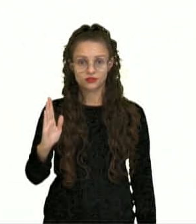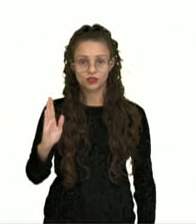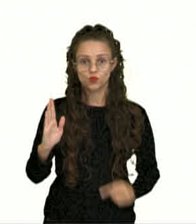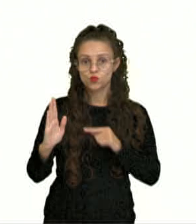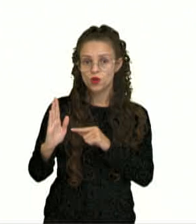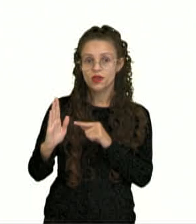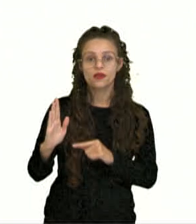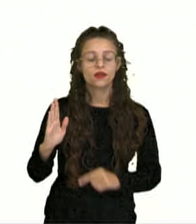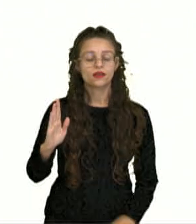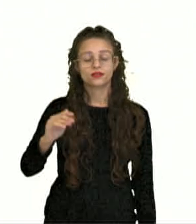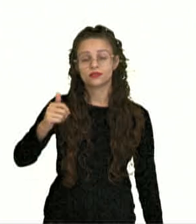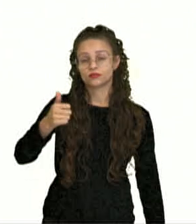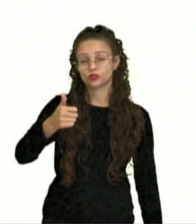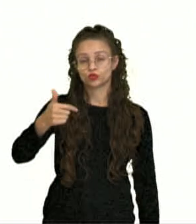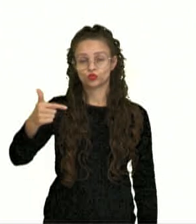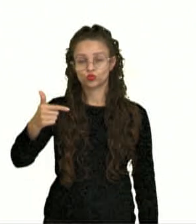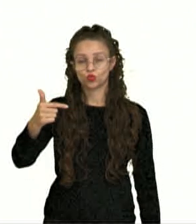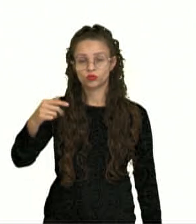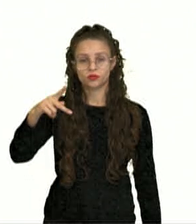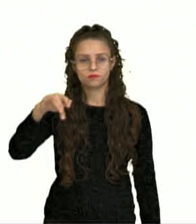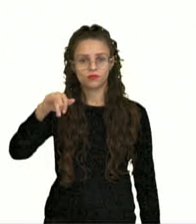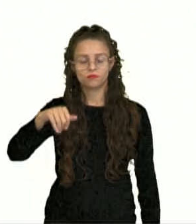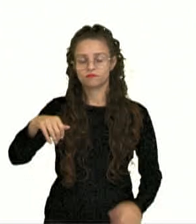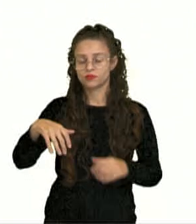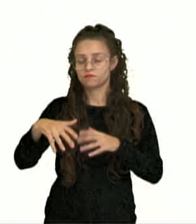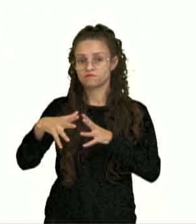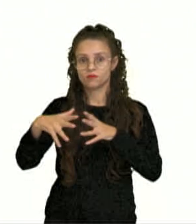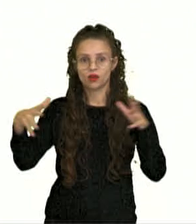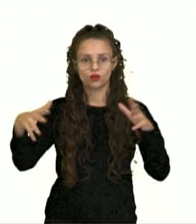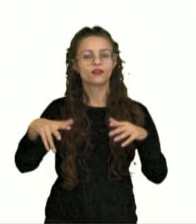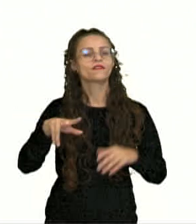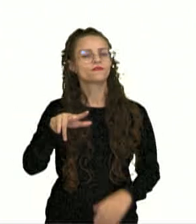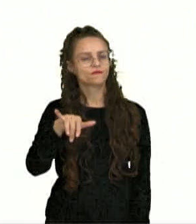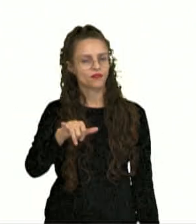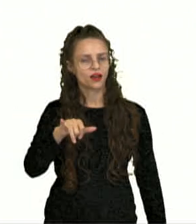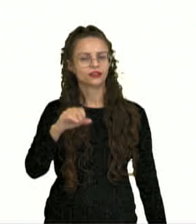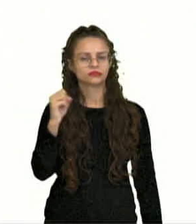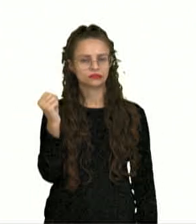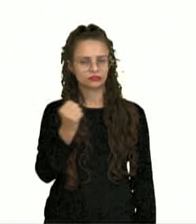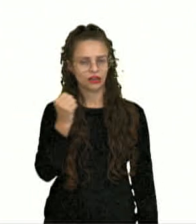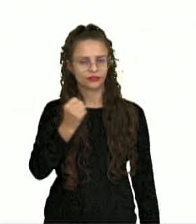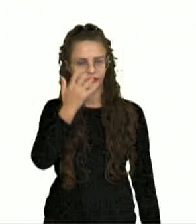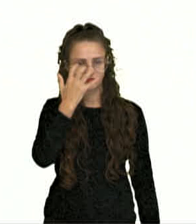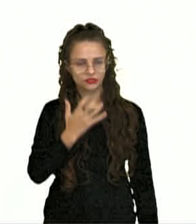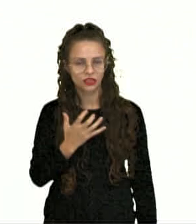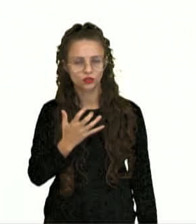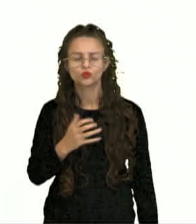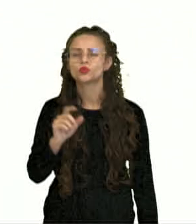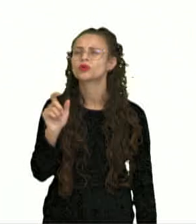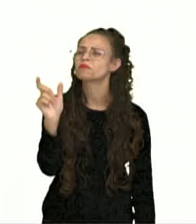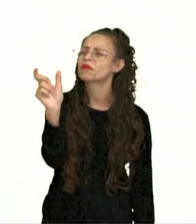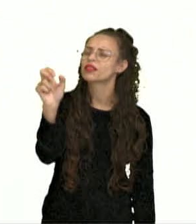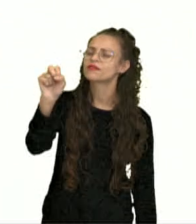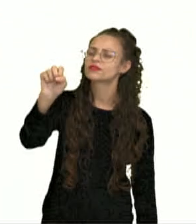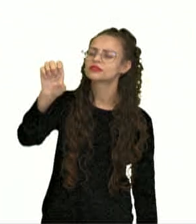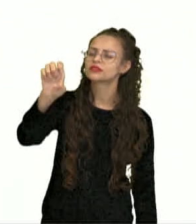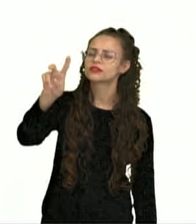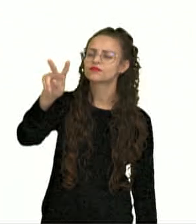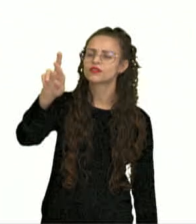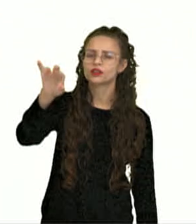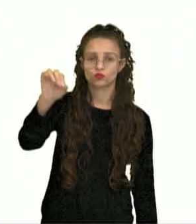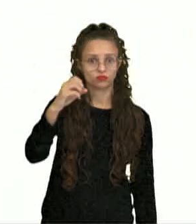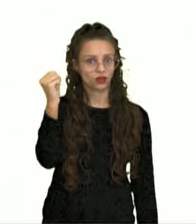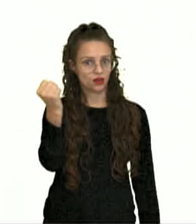12 maiores PIBs do mundo, sofrerá danos severos. E, professora, o que é severo? Grave,